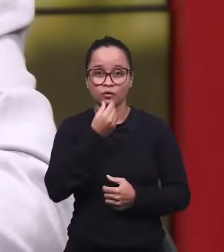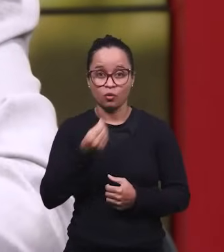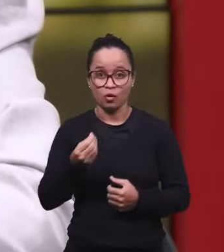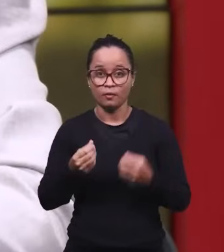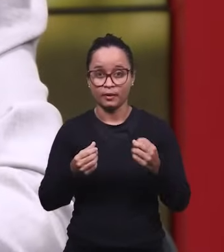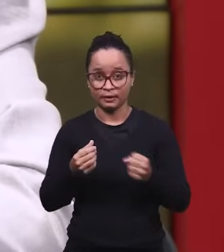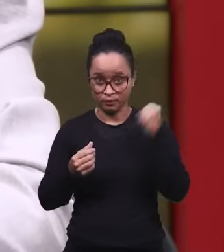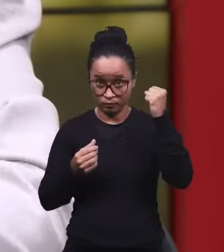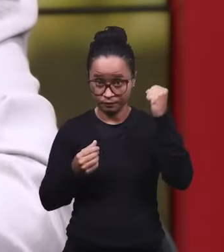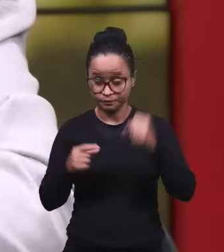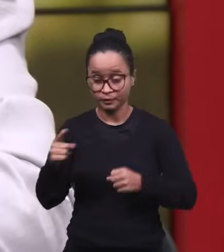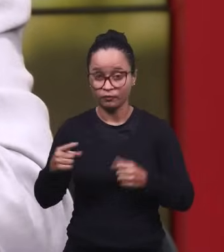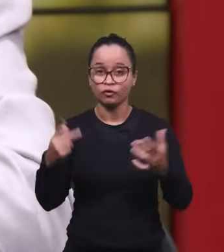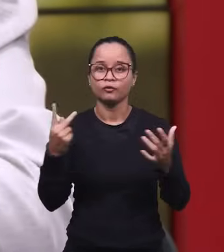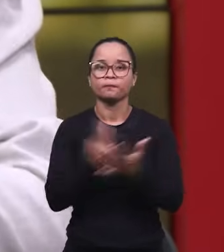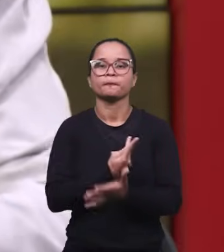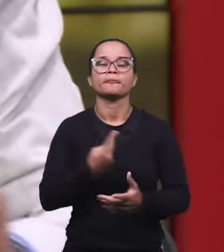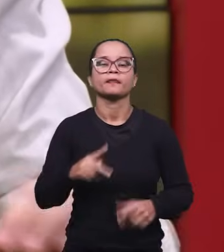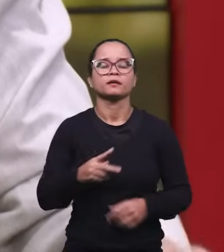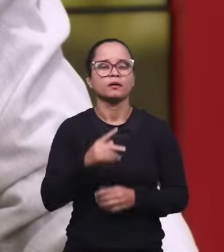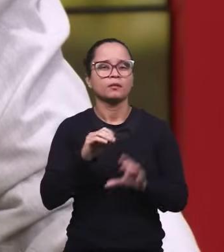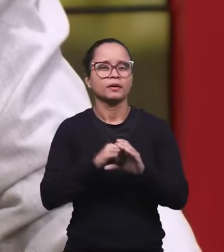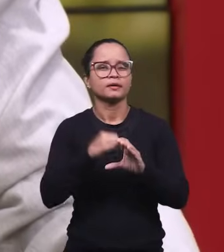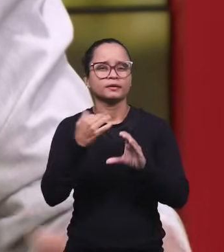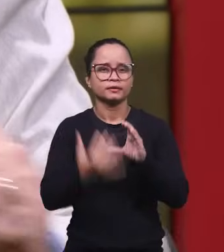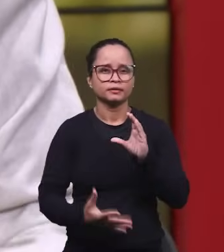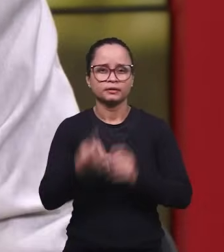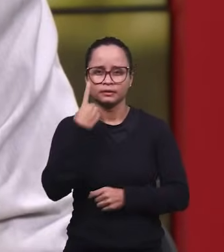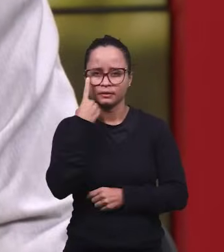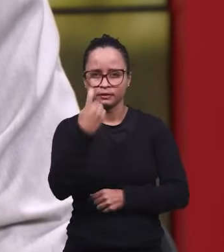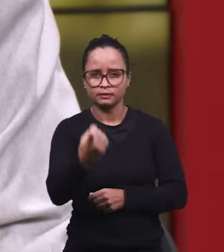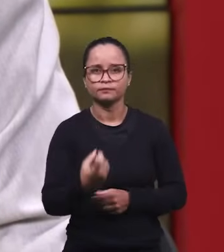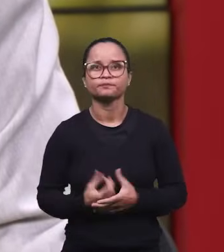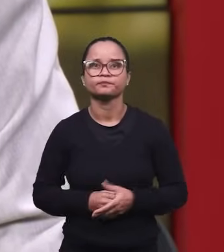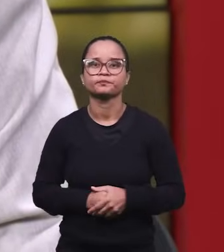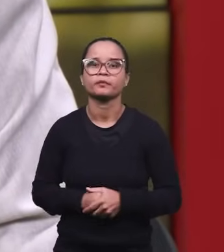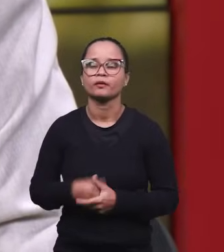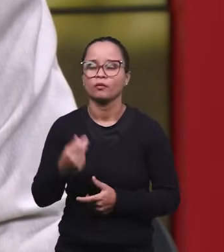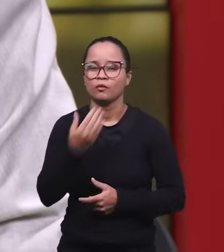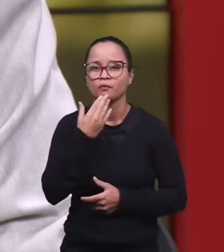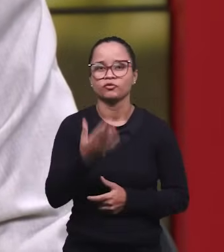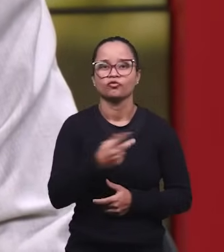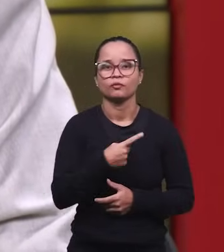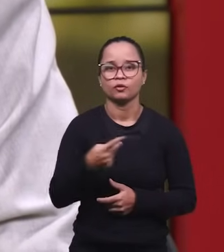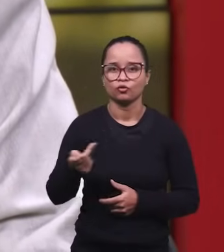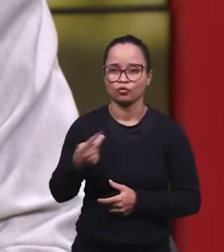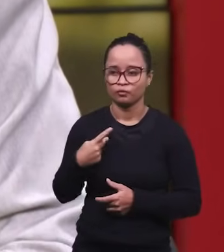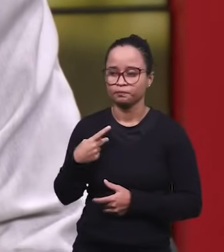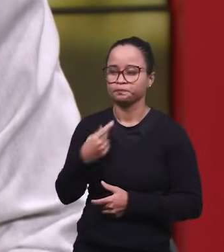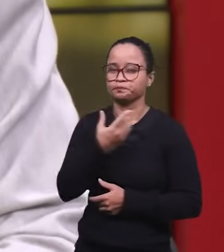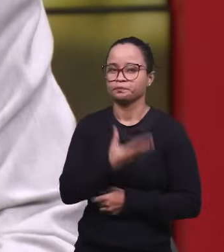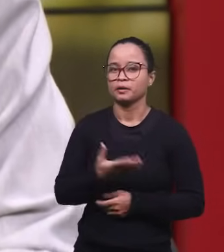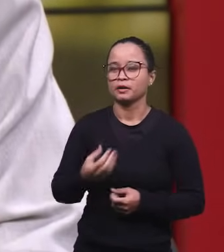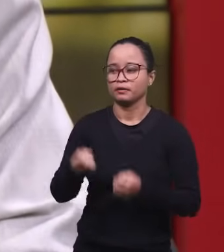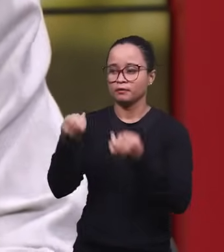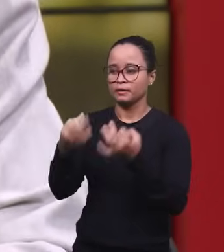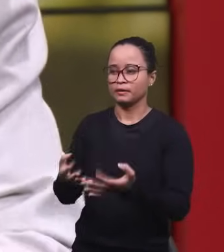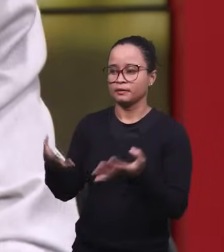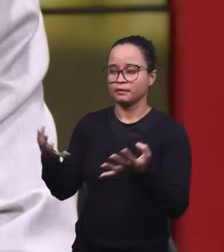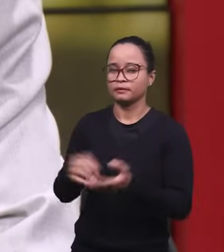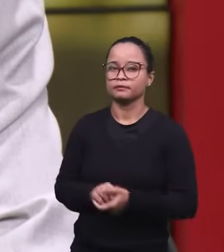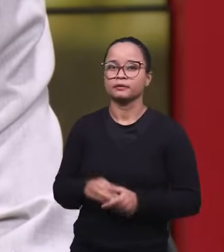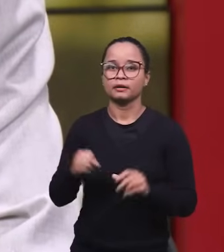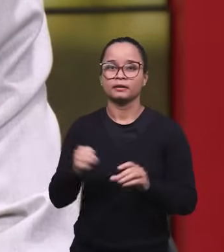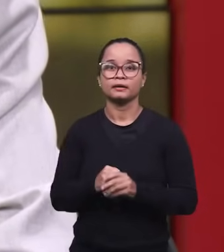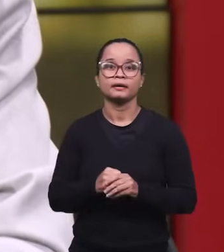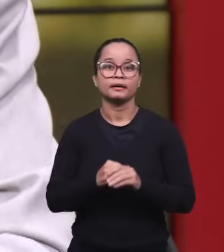foi quando esse episódio aconteceu. E há um aspecto interessante, eu vou pedir ao pastor Tarcísio para comentar isso aqui, inclusive com uma aplicação